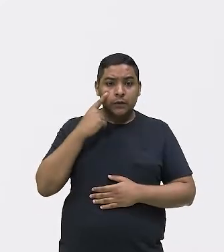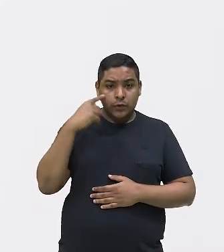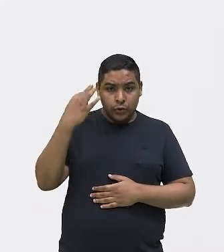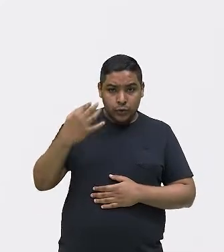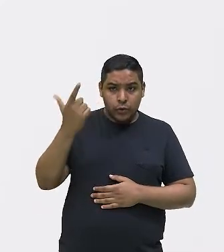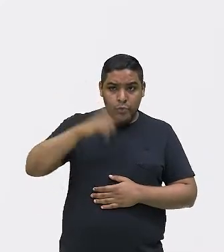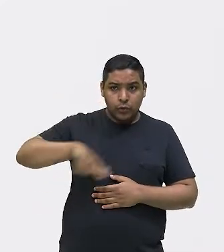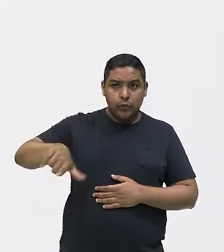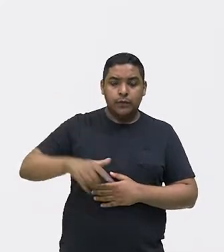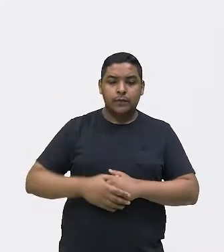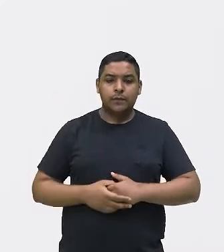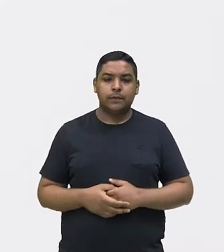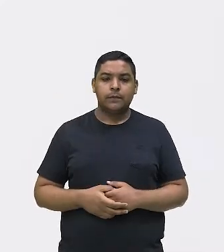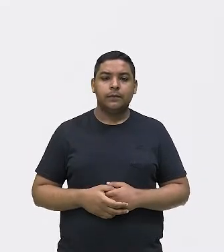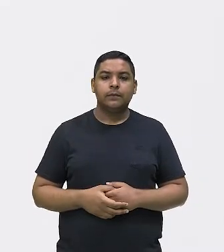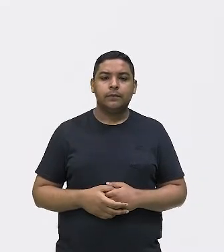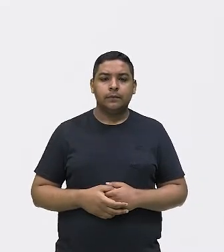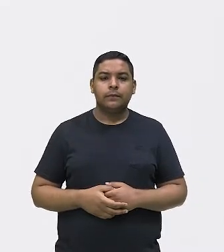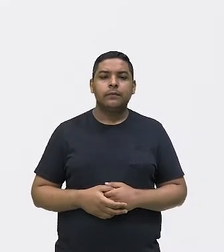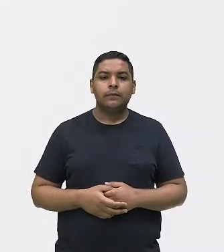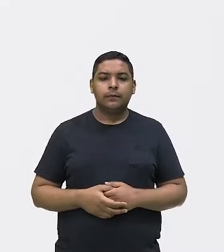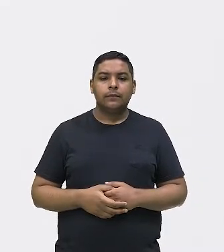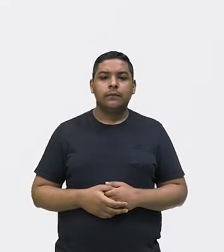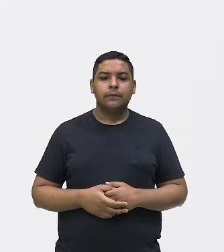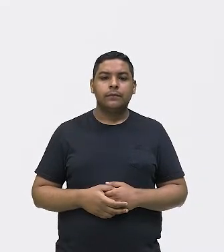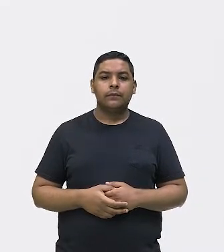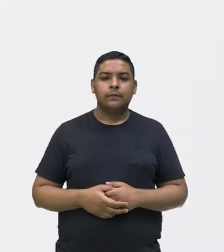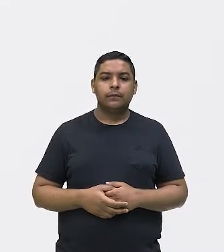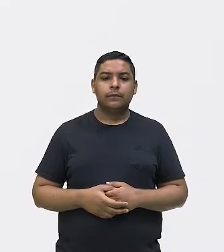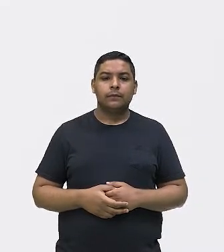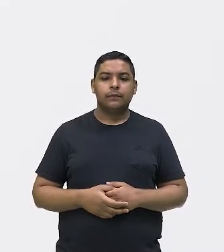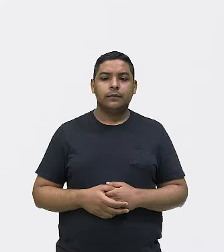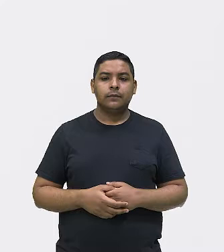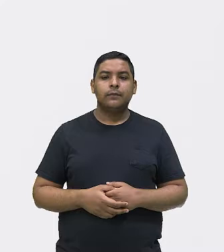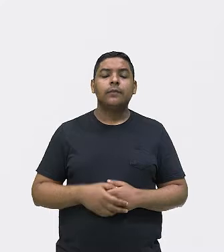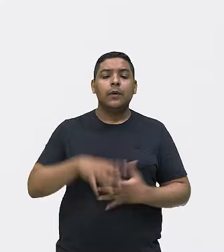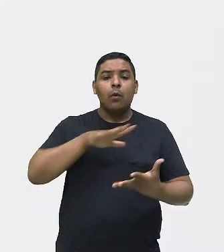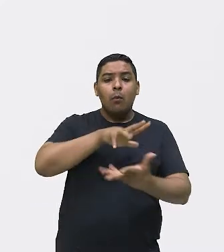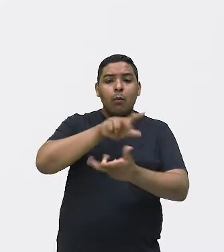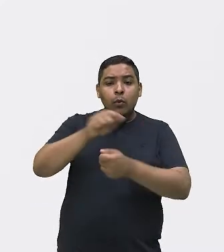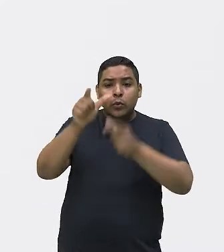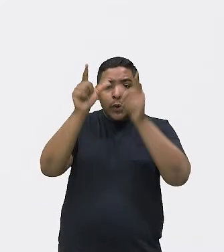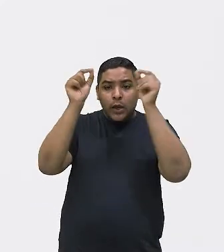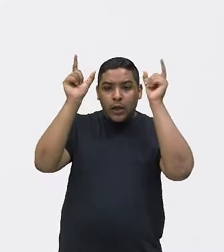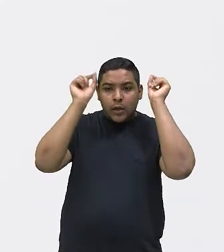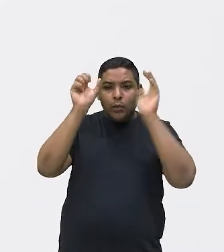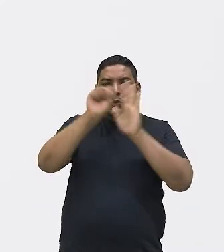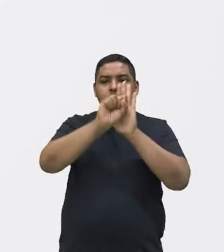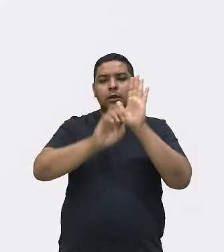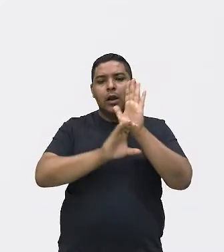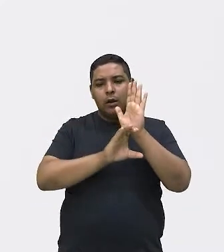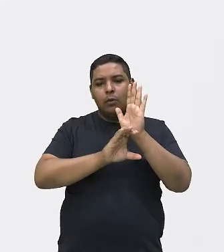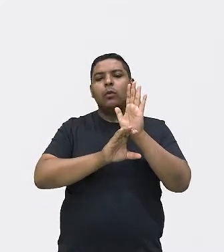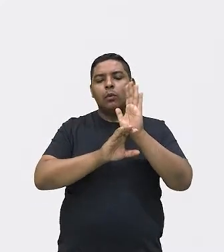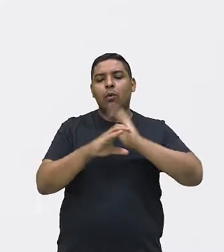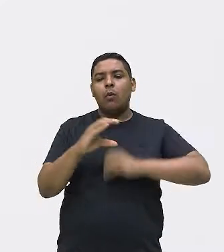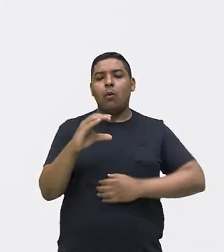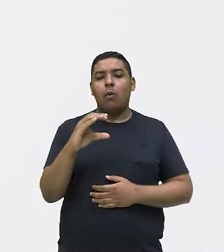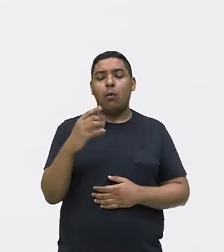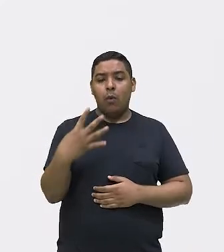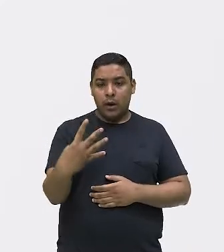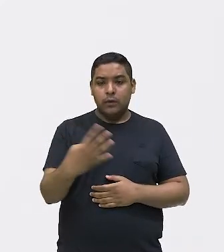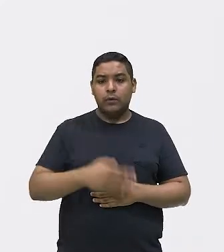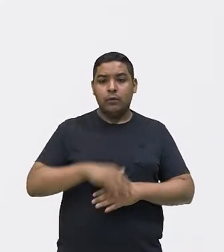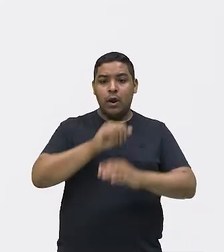ó. O mundo grego no século IV a.C. era marcado por uma estrutura de